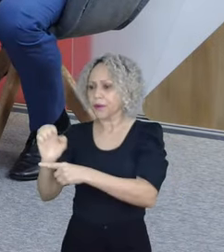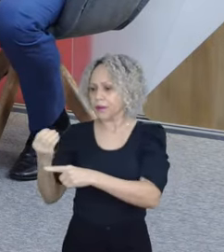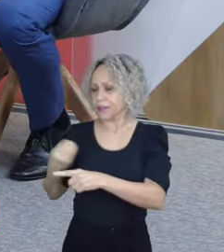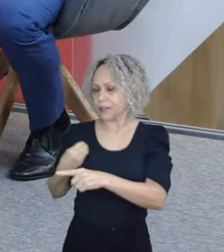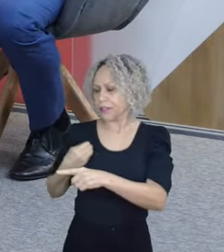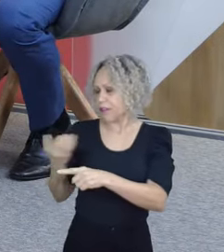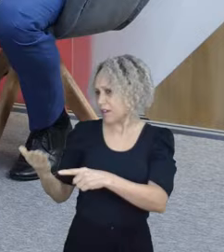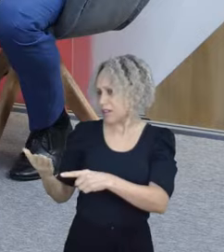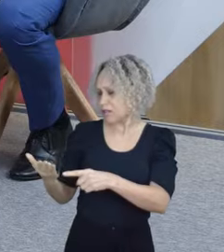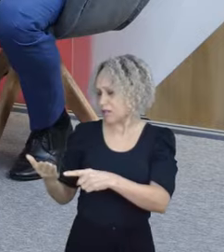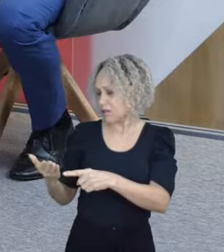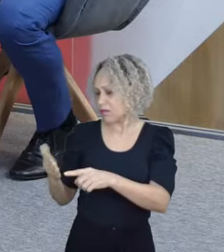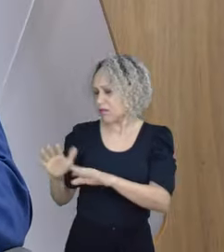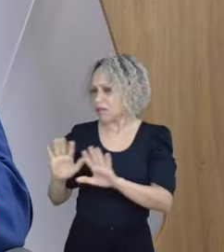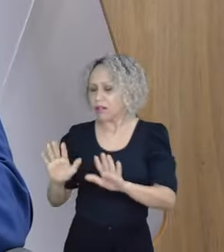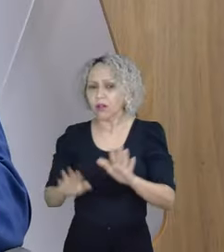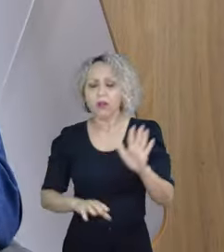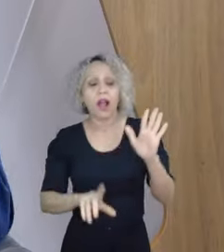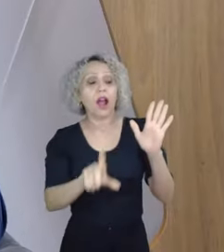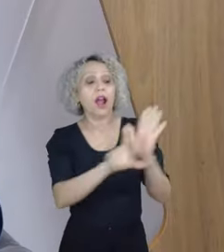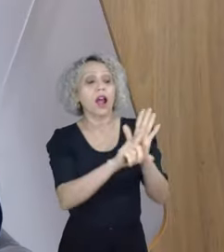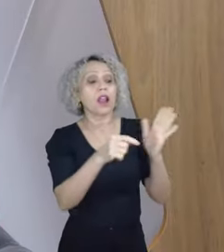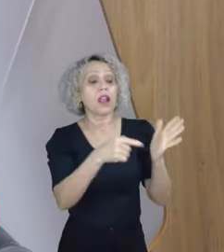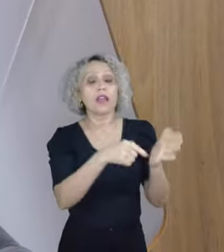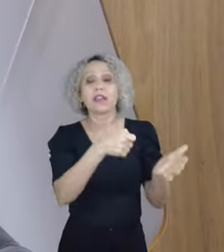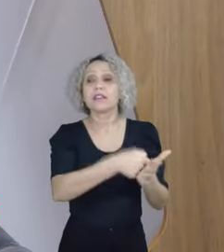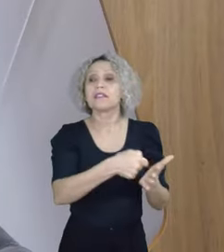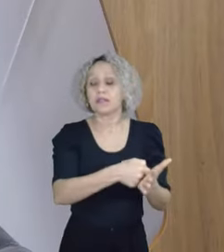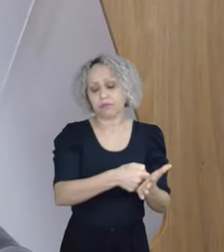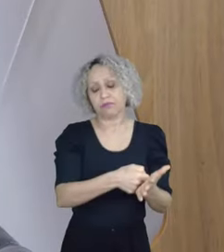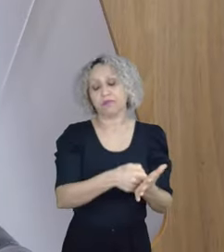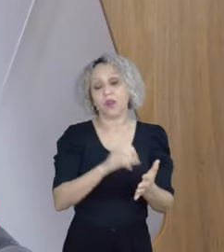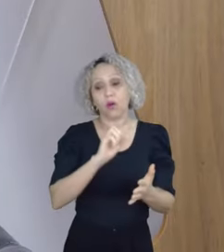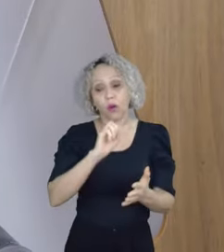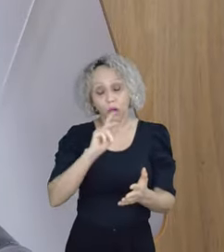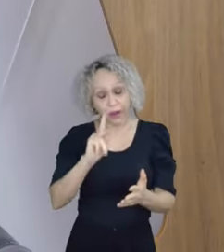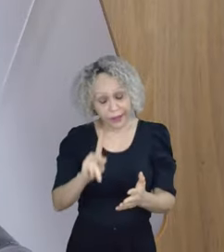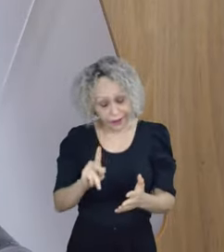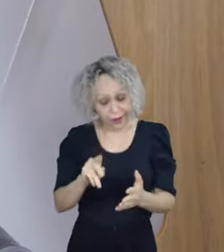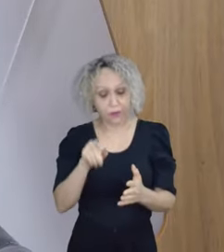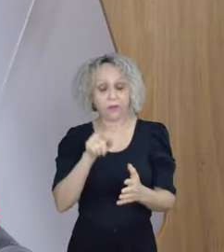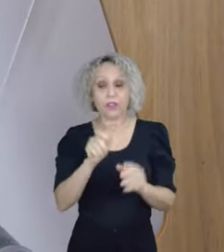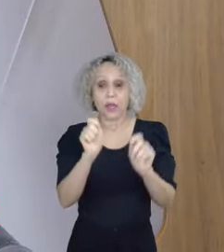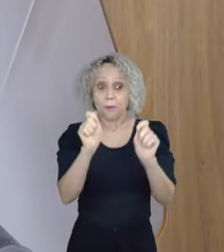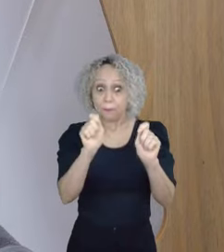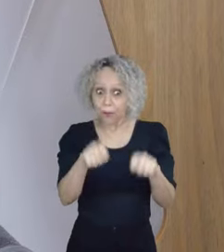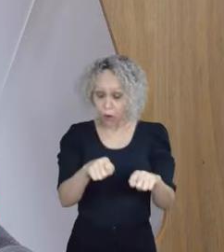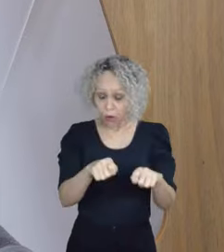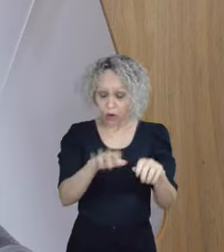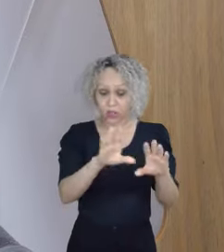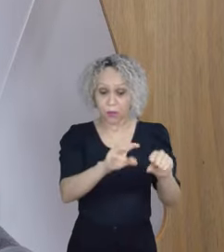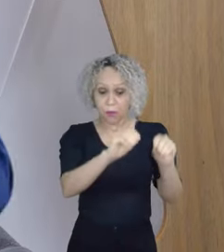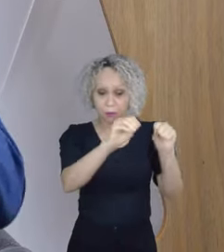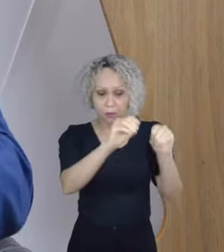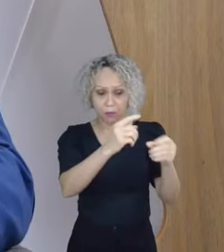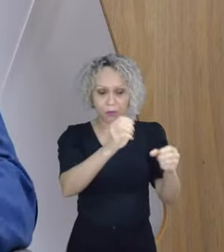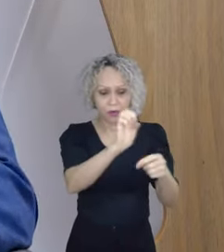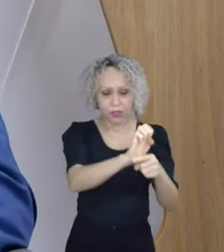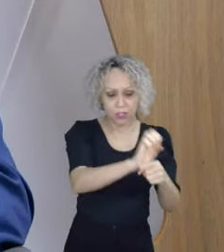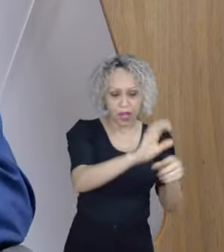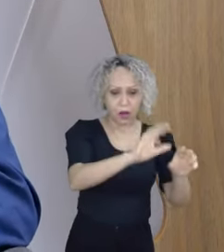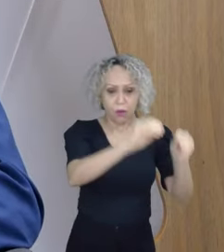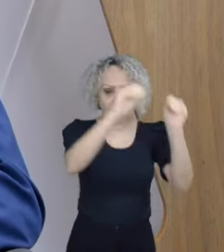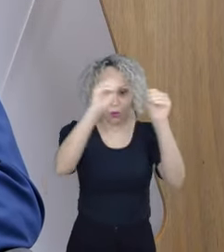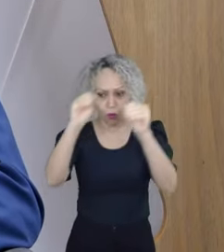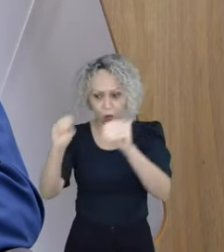lei exige o quê para você mudar o domicílio eleitoral? Pode mudar, mas você tem que ter um comprovante de residência, tem que ter uma casa naquele outro estado